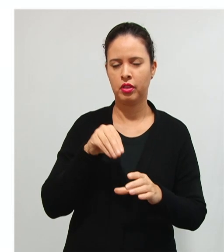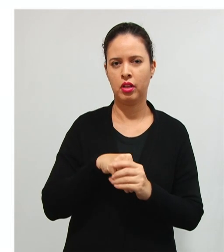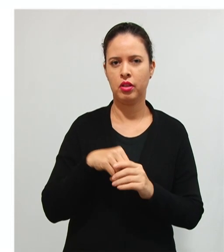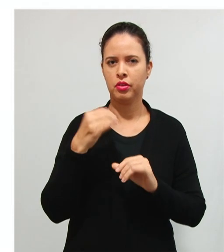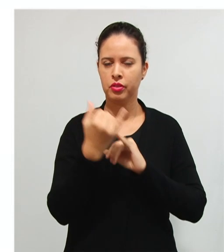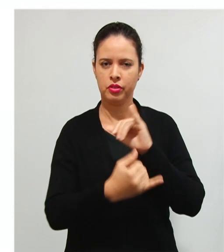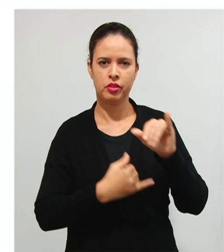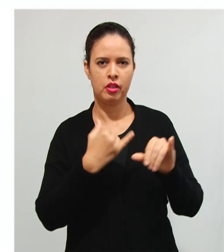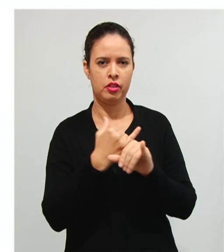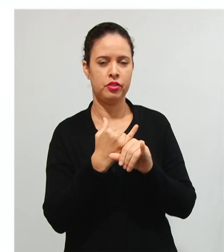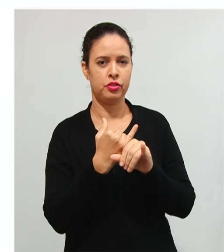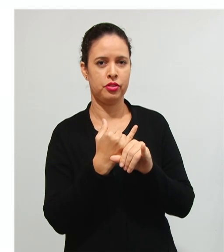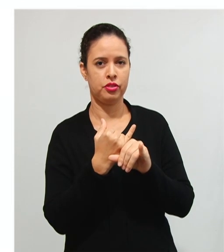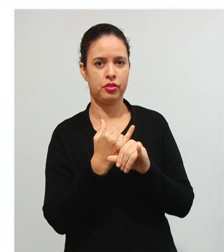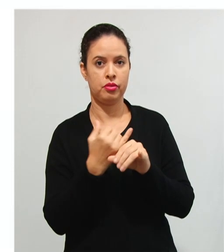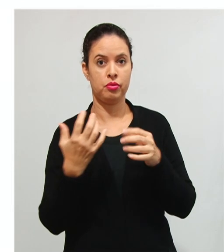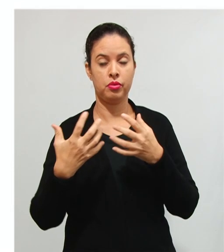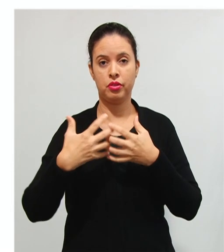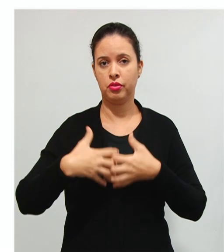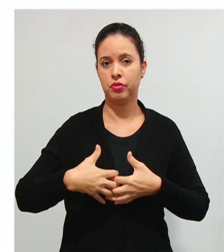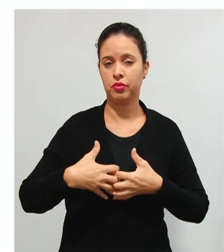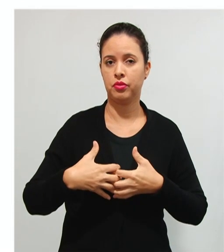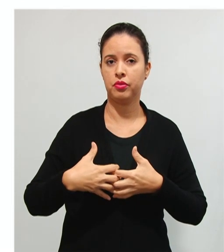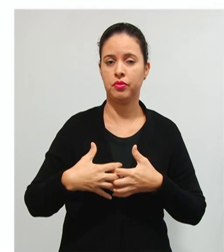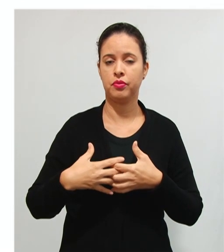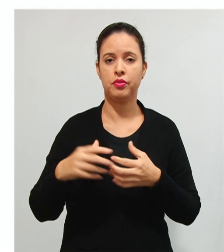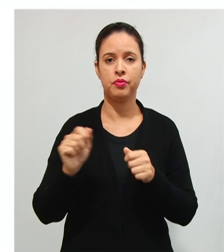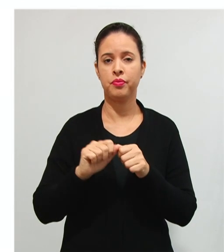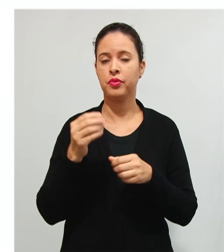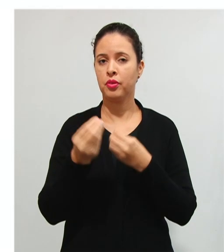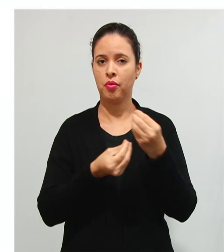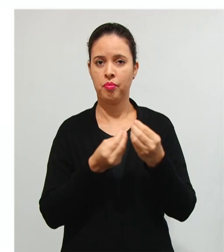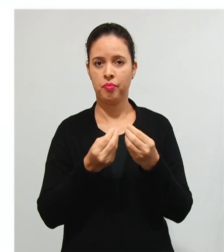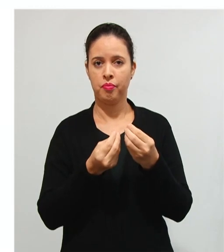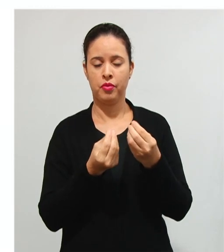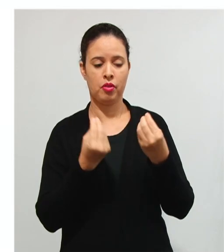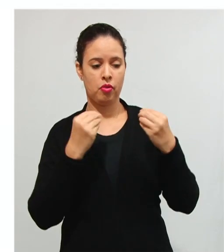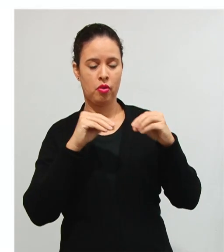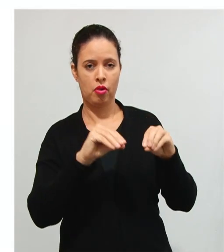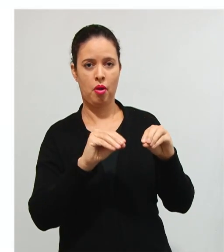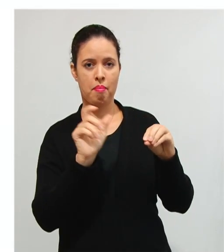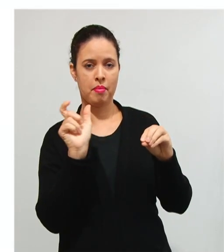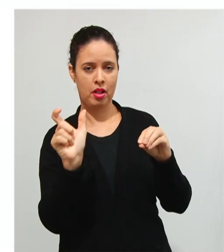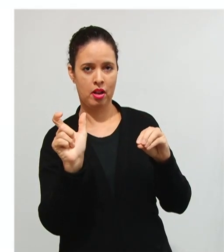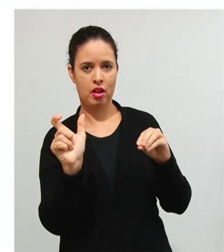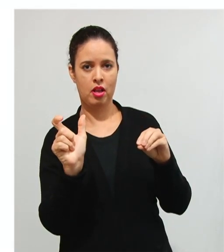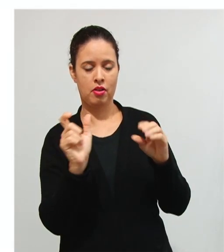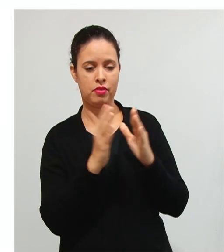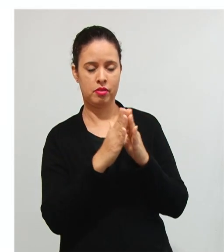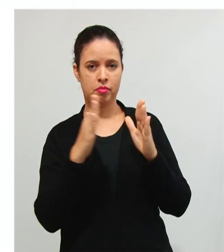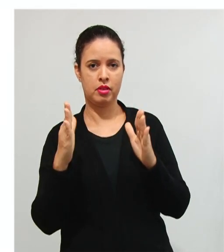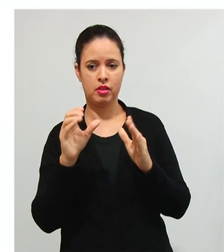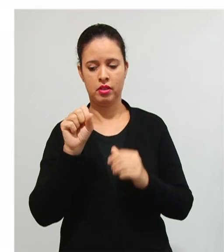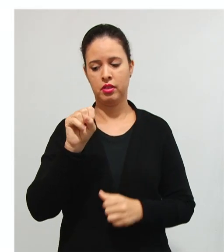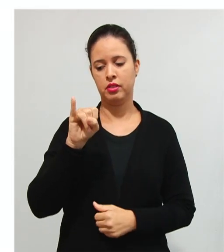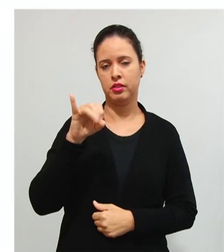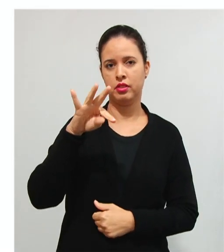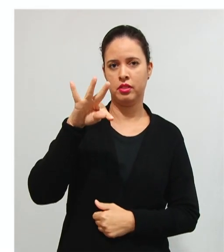do Instituto Federal. Então, o que você vai fazer? Você vai digitar o termo, espaço, site, e aí você coloca